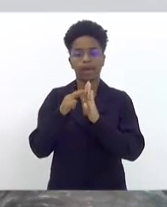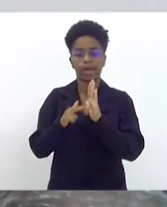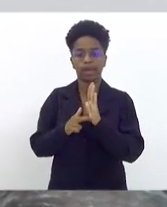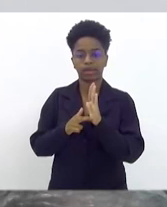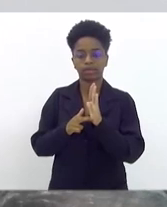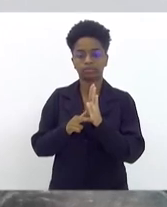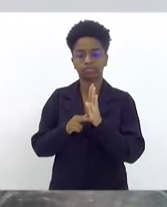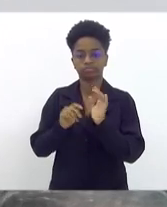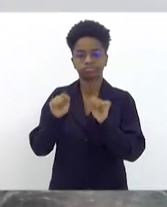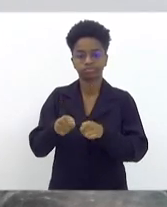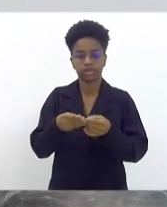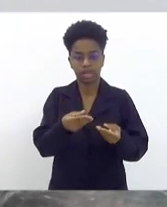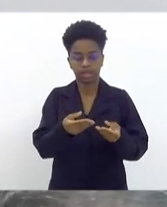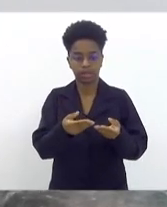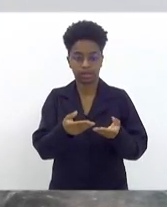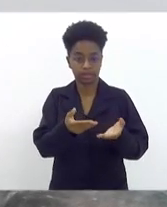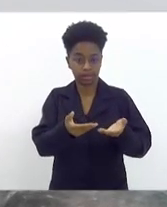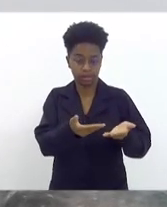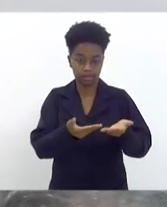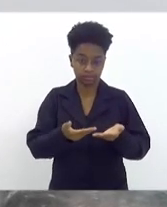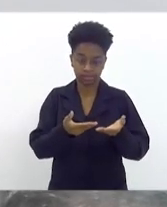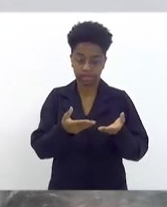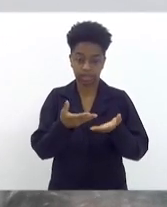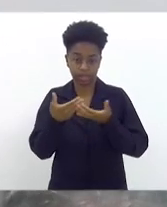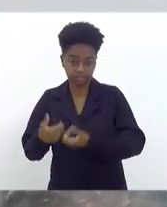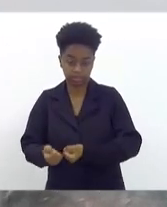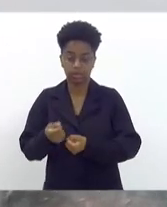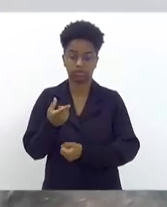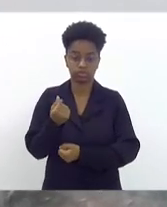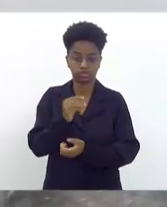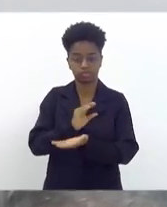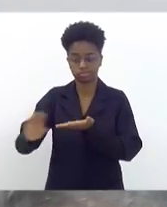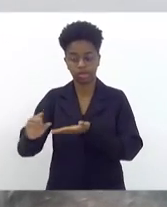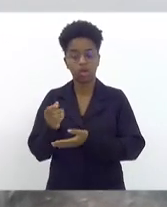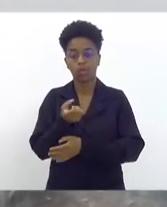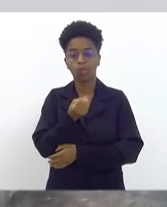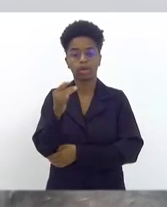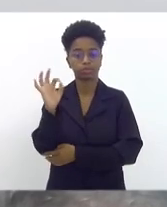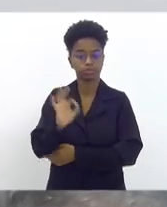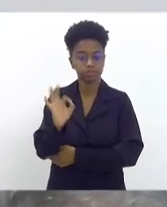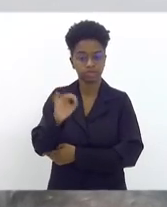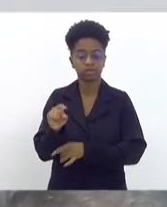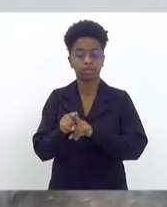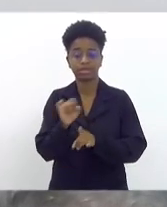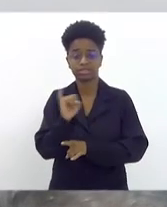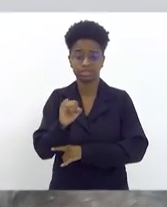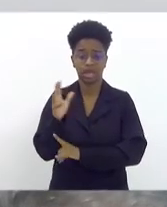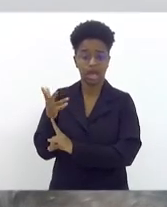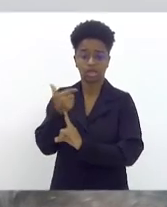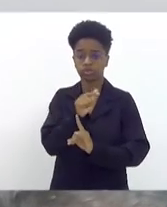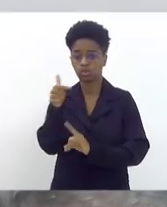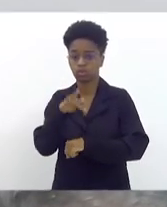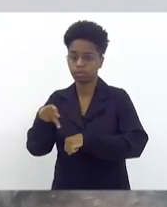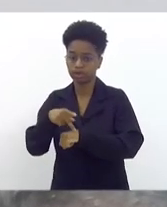do recebimento do detentor de direito autoral, né? Qual o percentual que esse cara recebe, como é que é feito no caso de artista internacional,